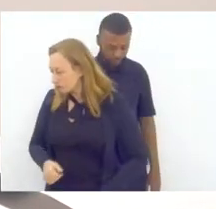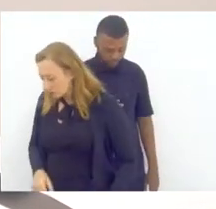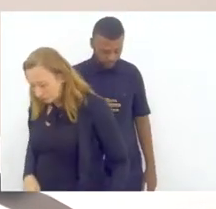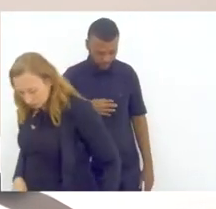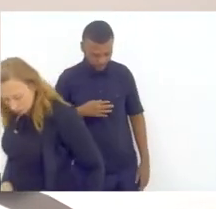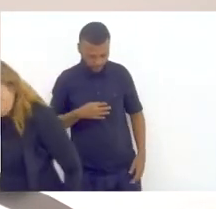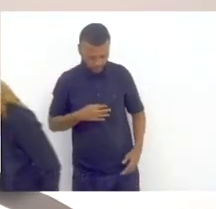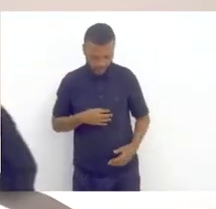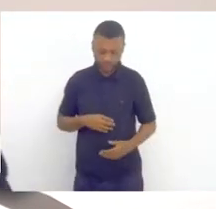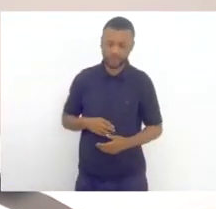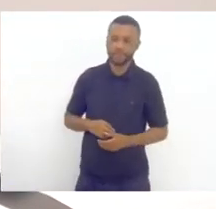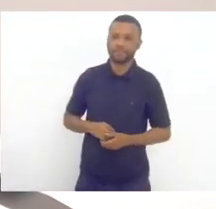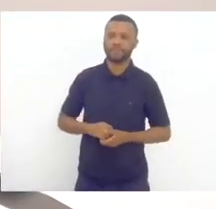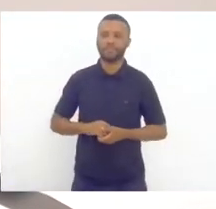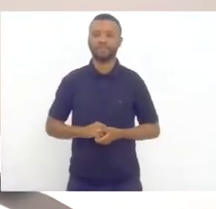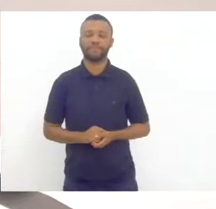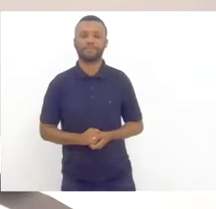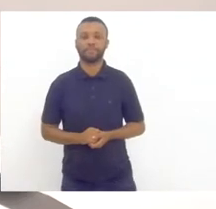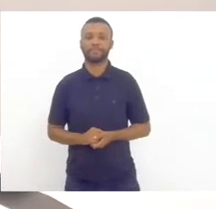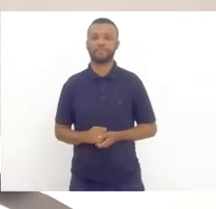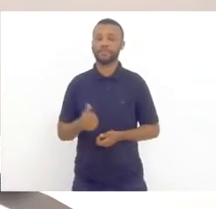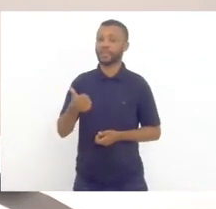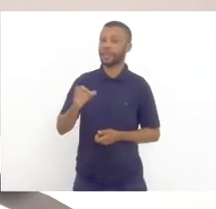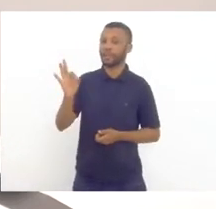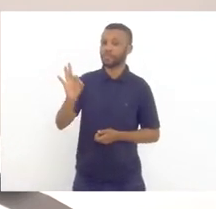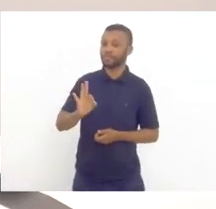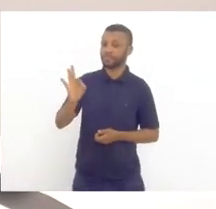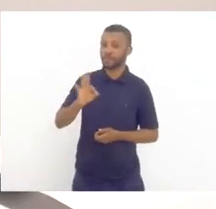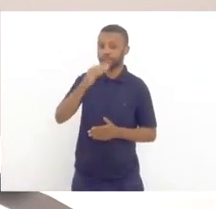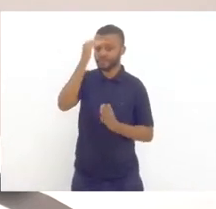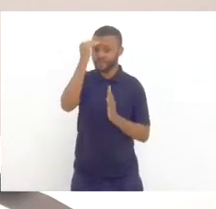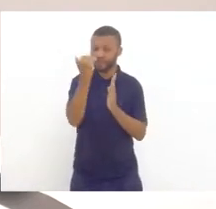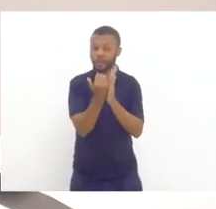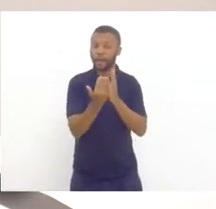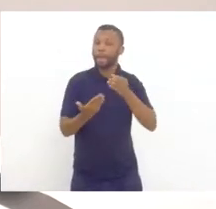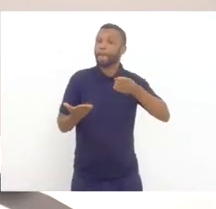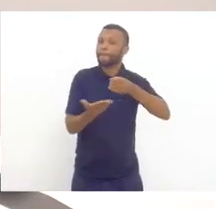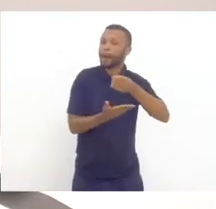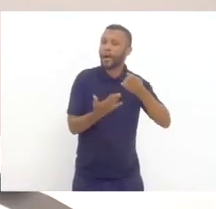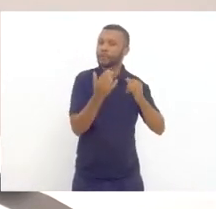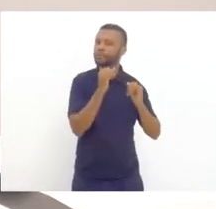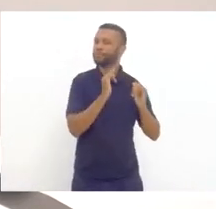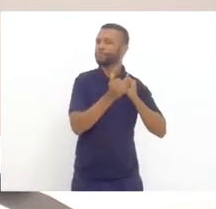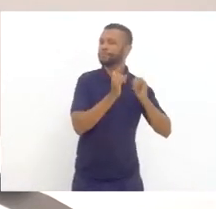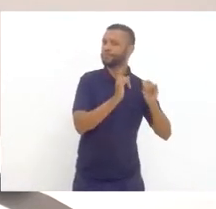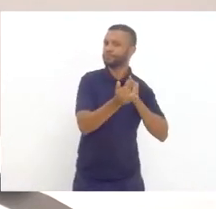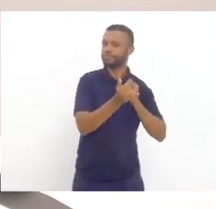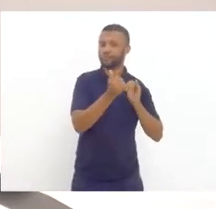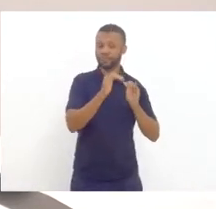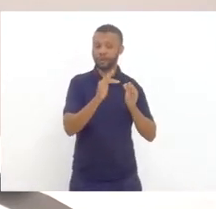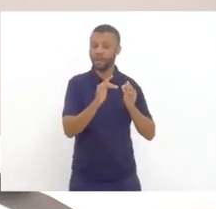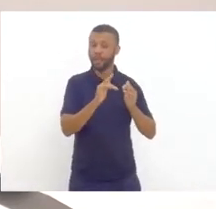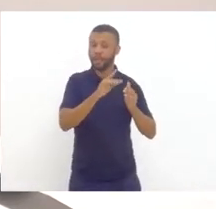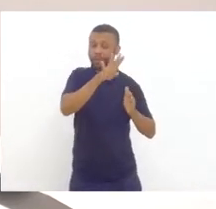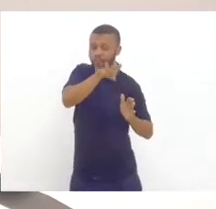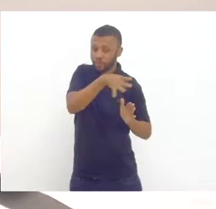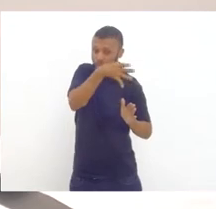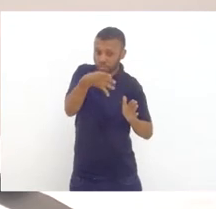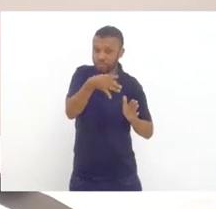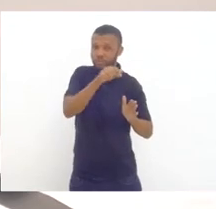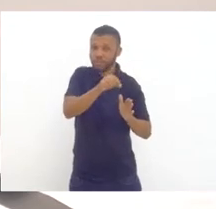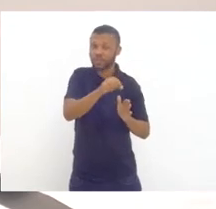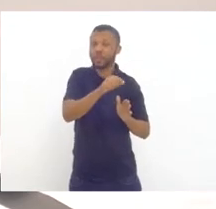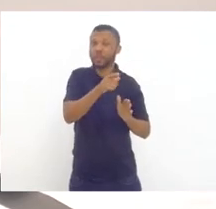com base em indicadores de melhoria nos resultados de aprendizagem e de aumento de